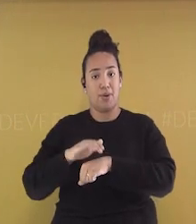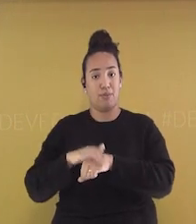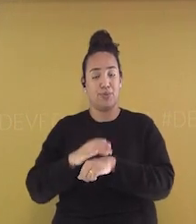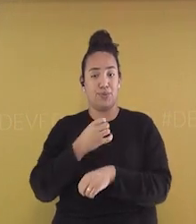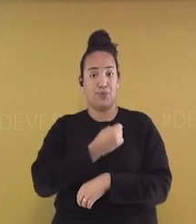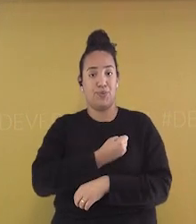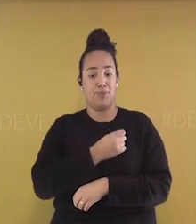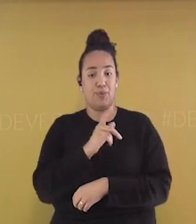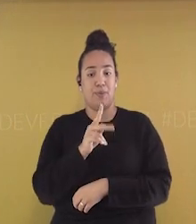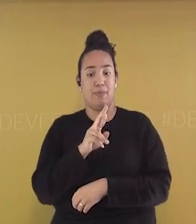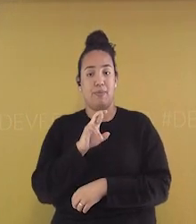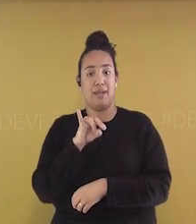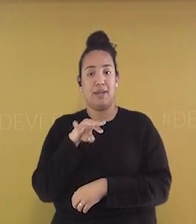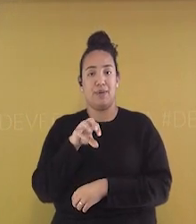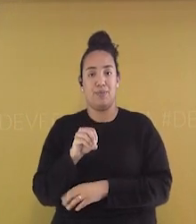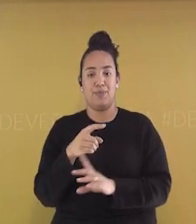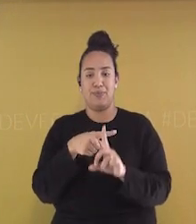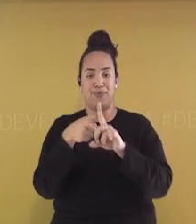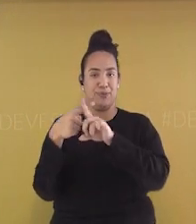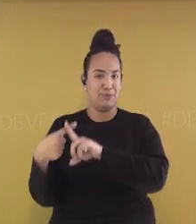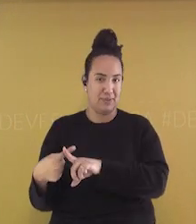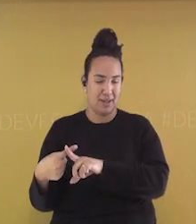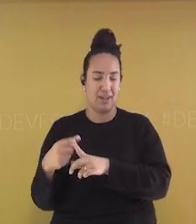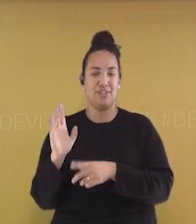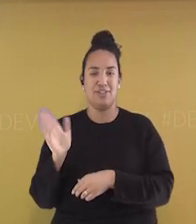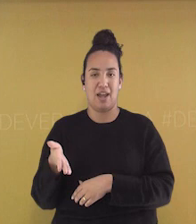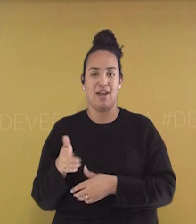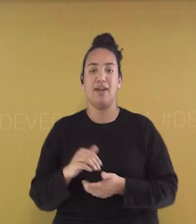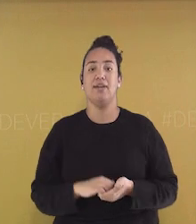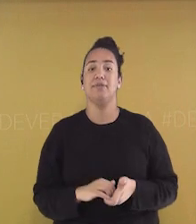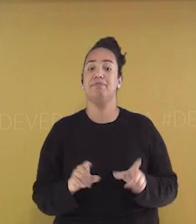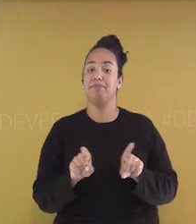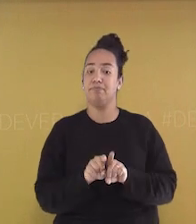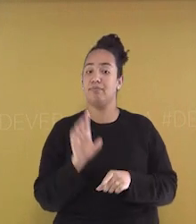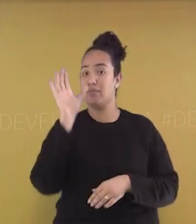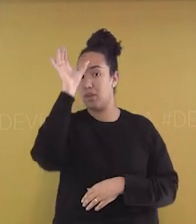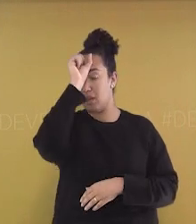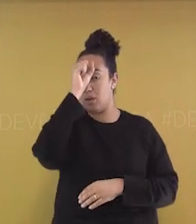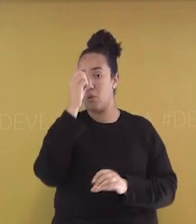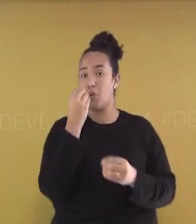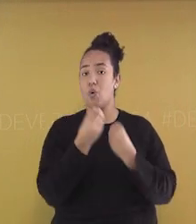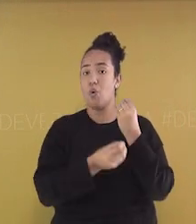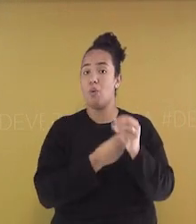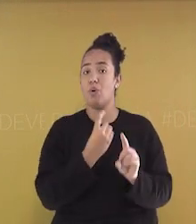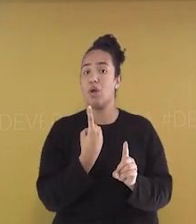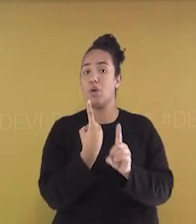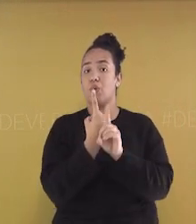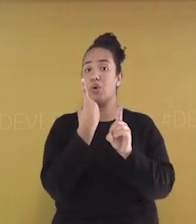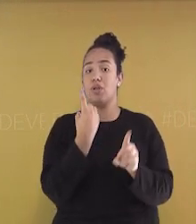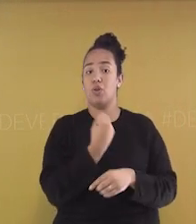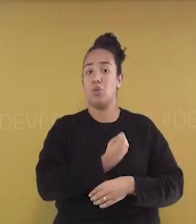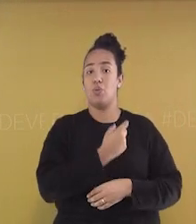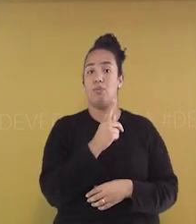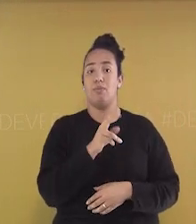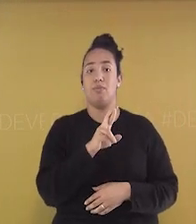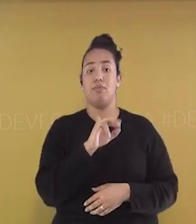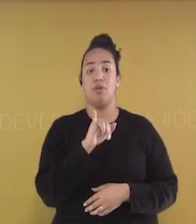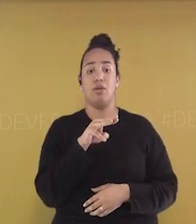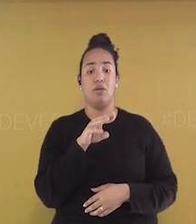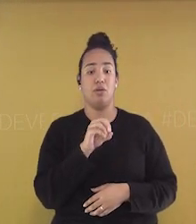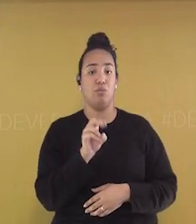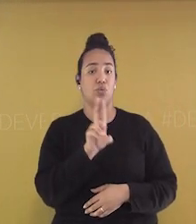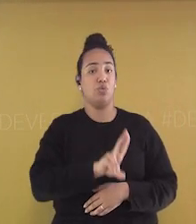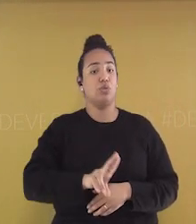por fim, aprendemos como encontrar os números primos a partir do crivo de Eratóstenes.